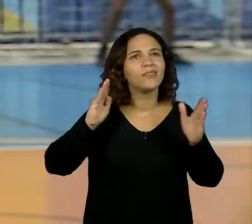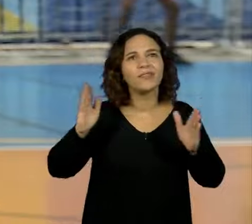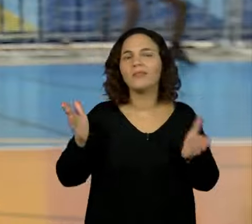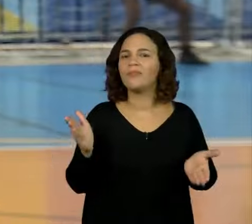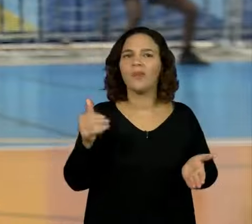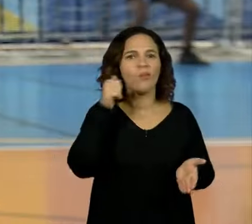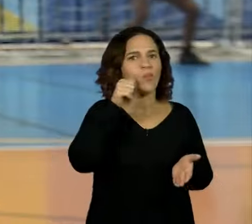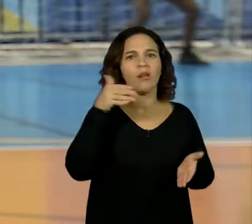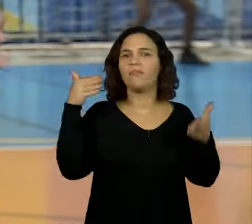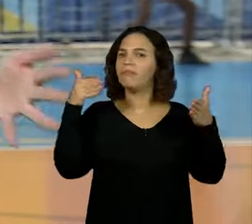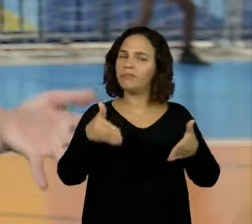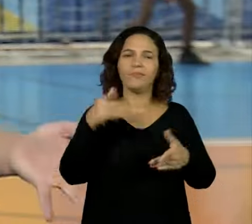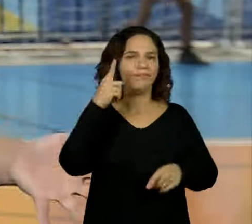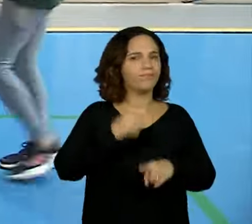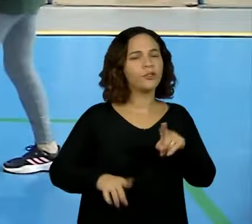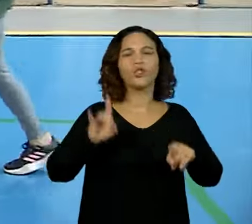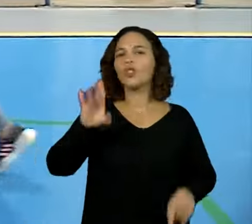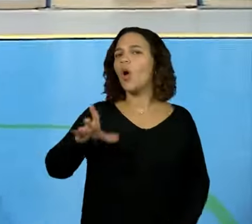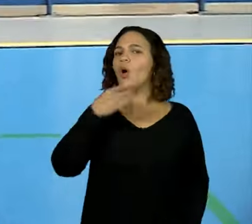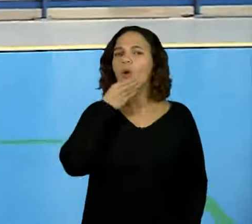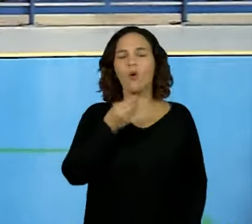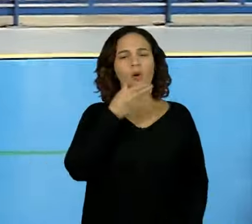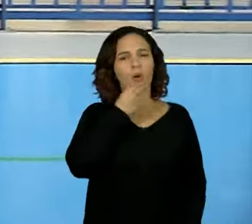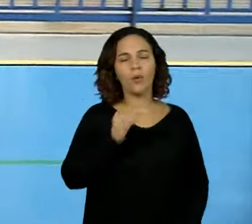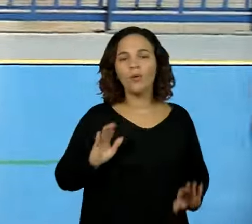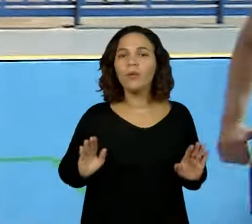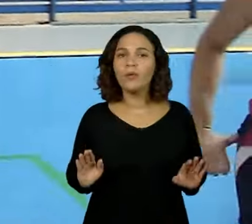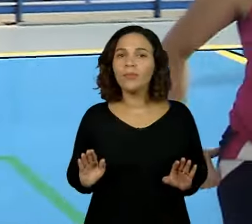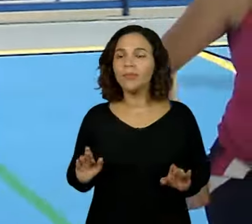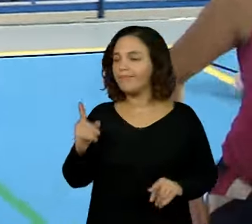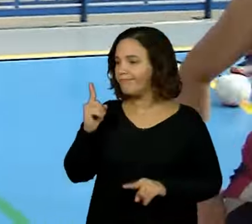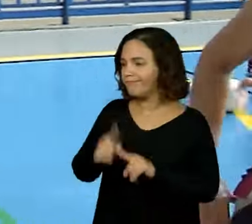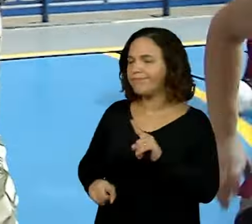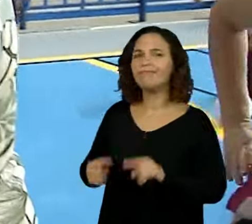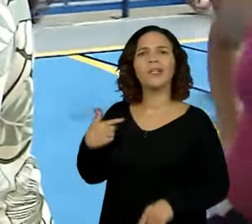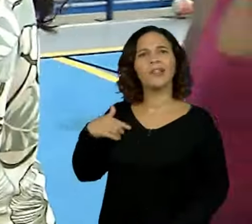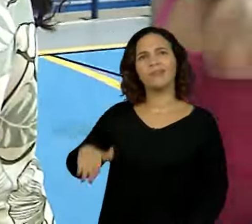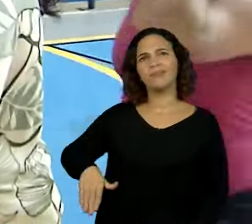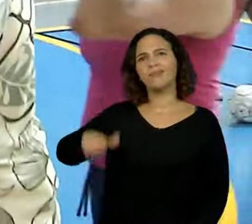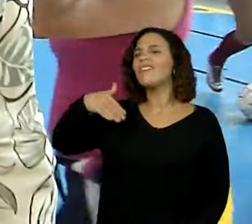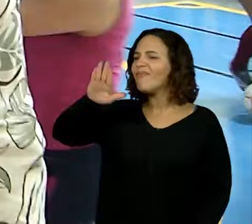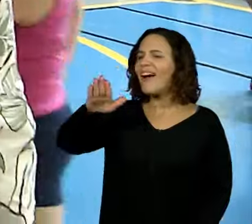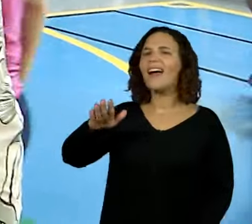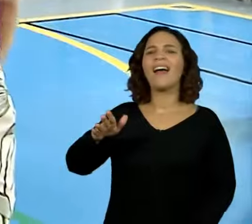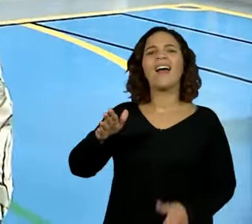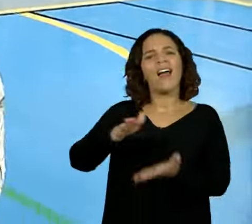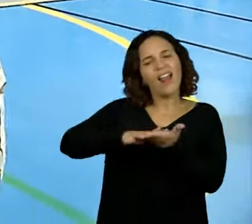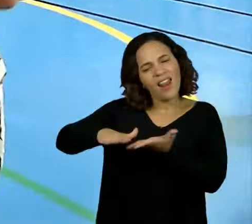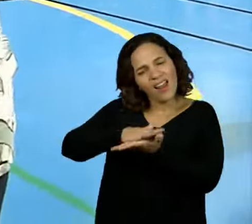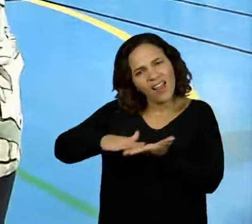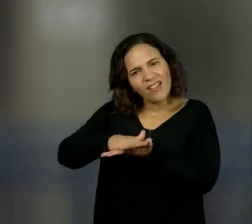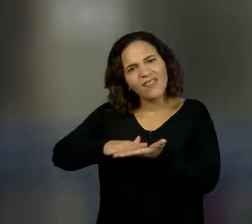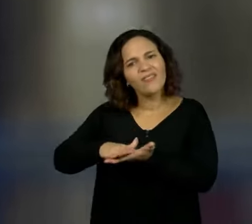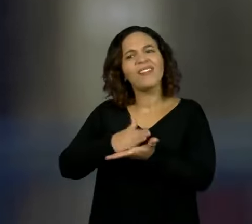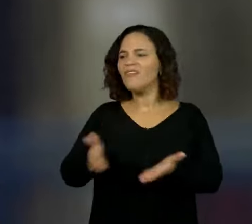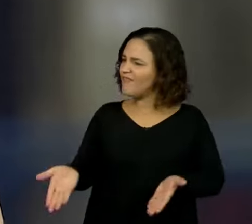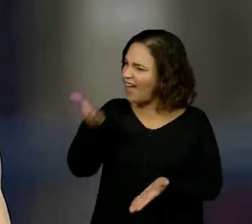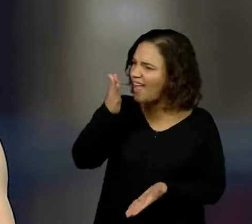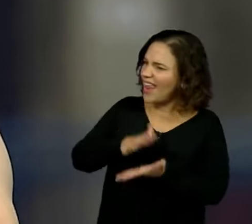para jogar, era masculinizado, não pode. O que eu mais ouvi na minha vida foi vai lavar louça, quando eu estava numa